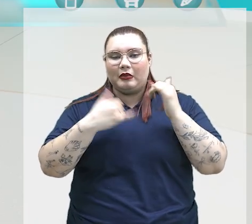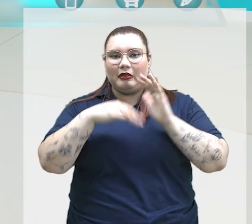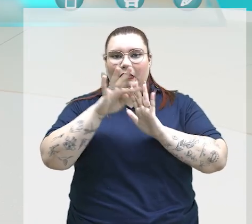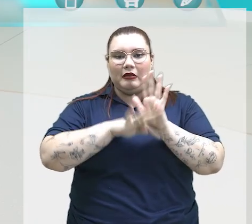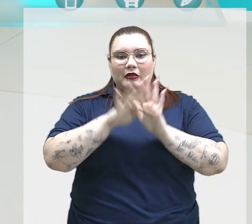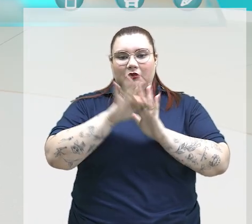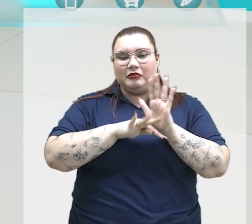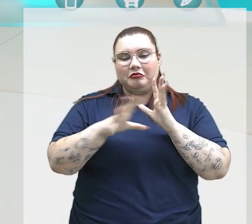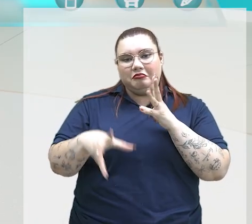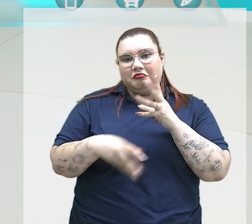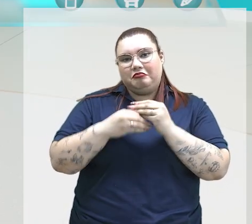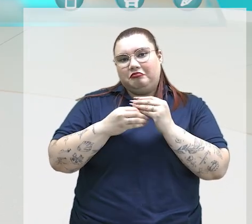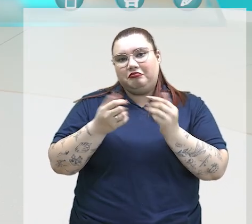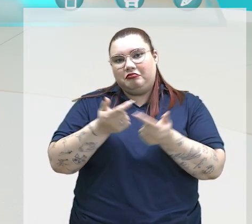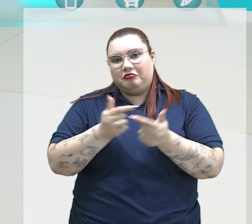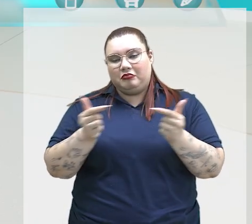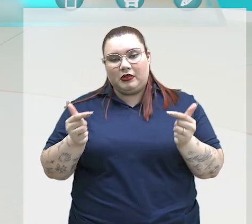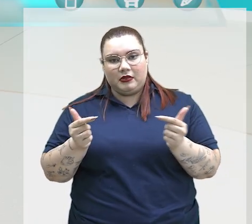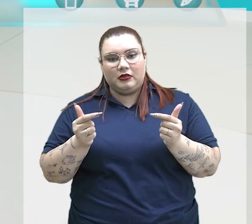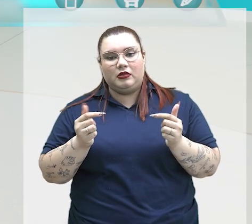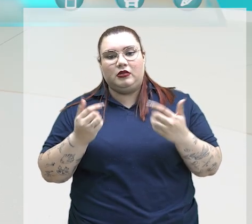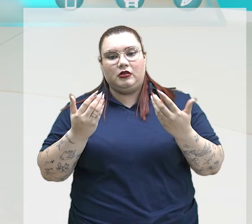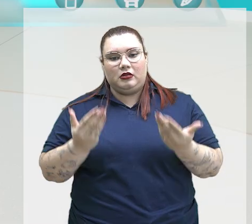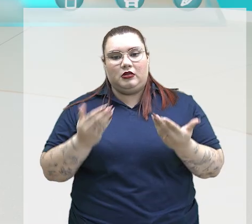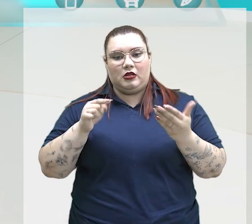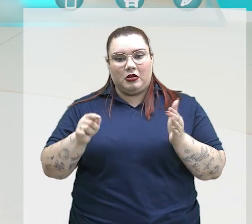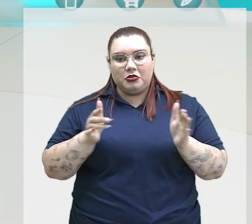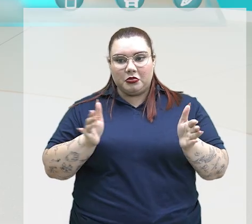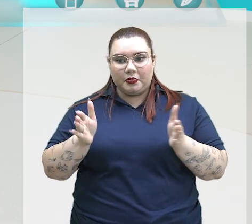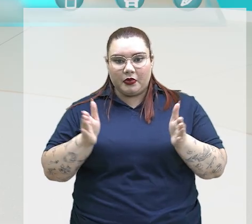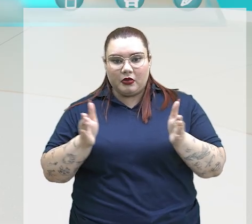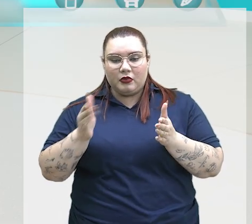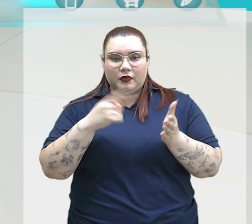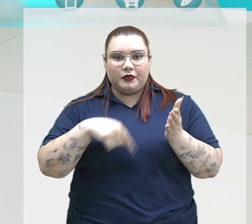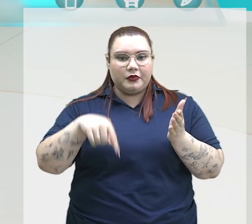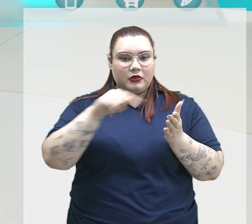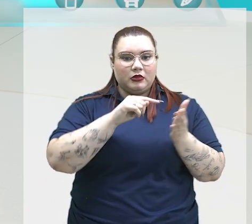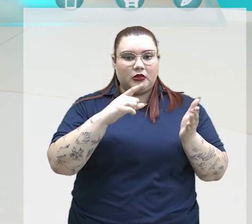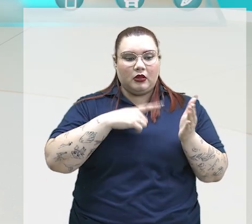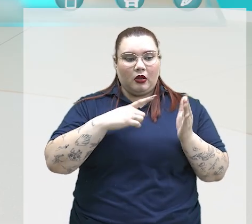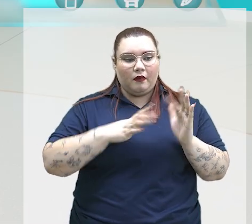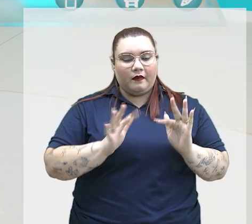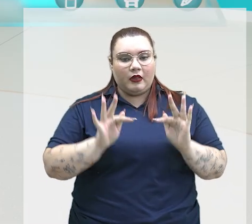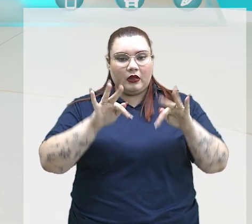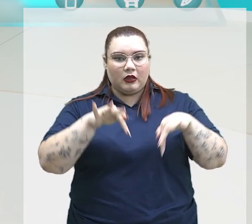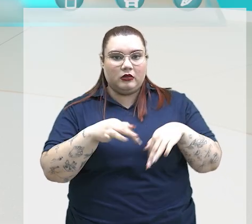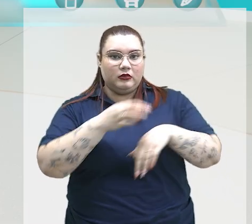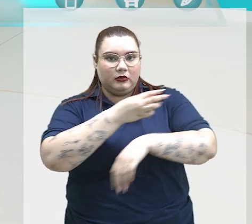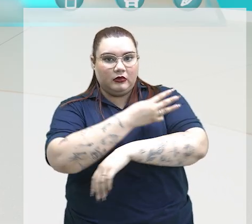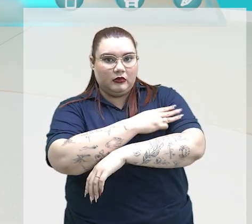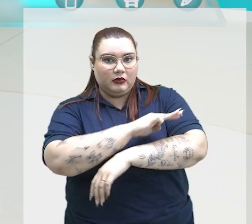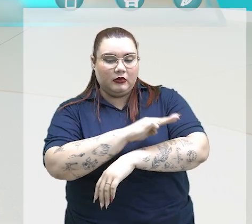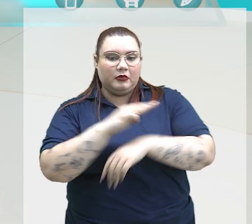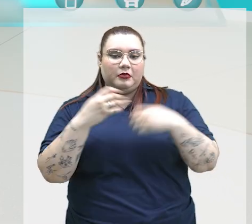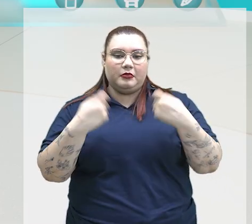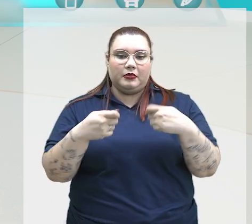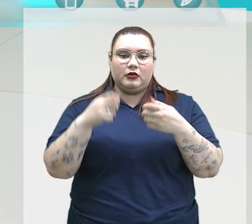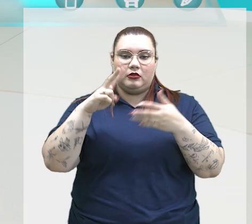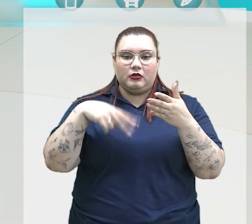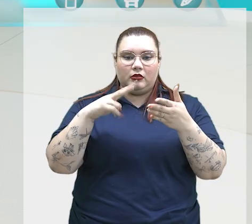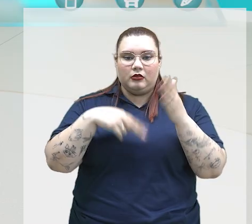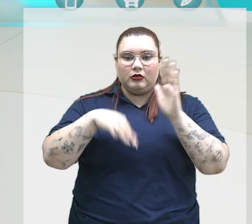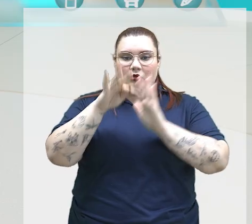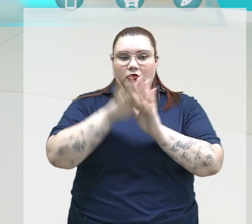textos que não vão agregar no nosso conhecimento. Então, nessa fase em que vocês estão aí finalizando o ensino médio, é preciso que vocês leiam